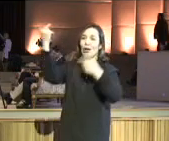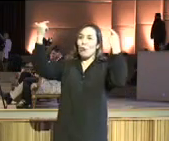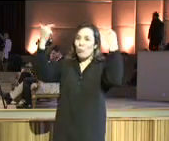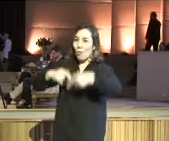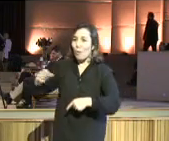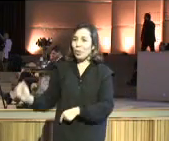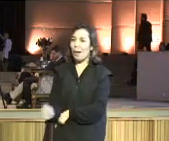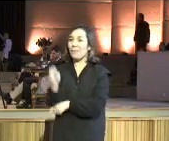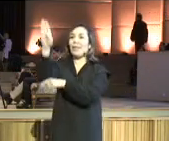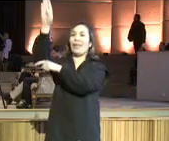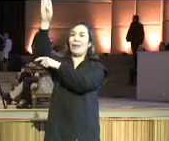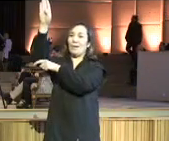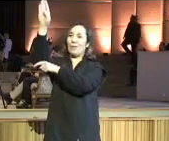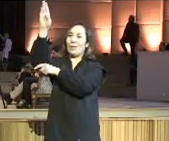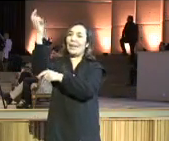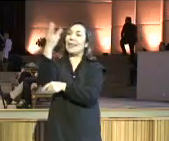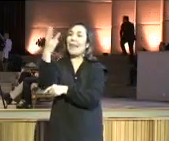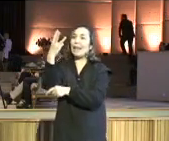de Davi.